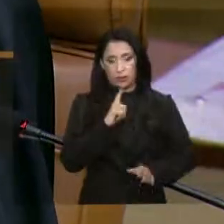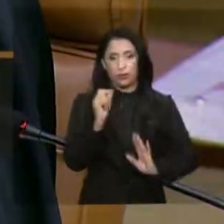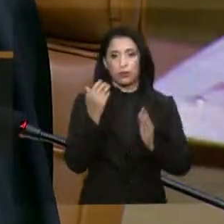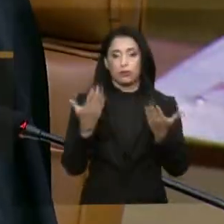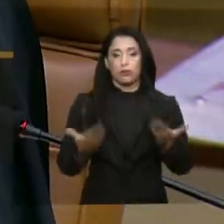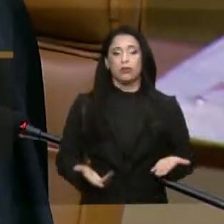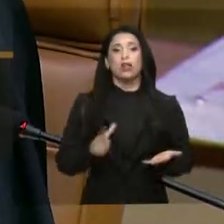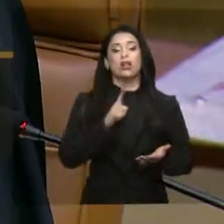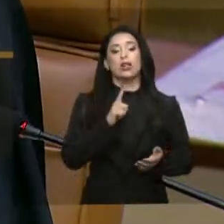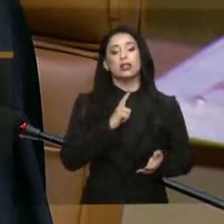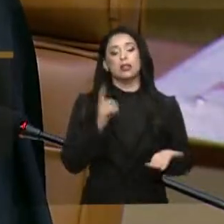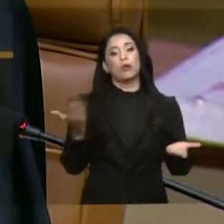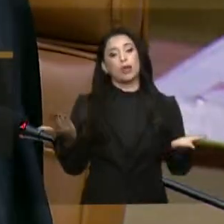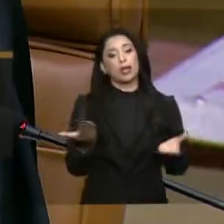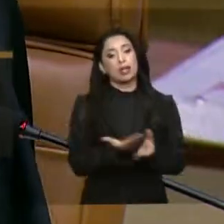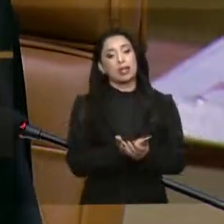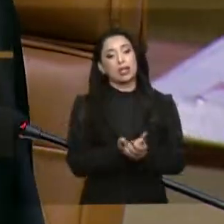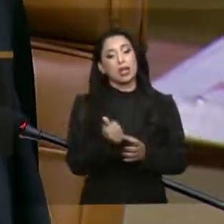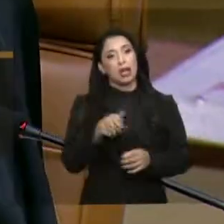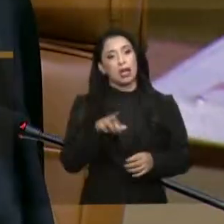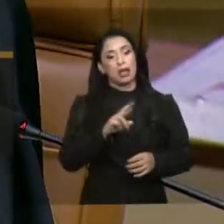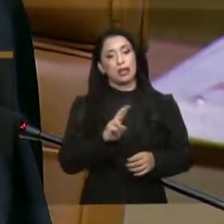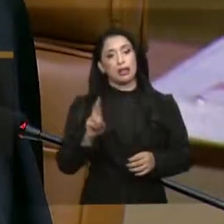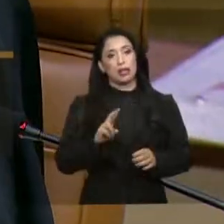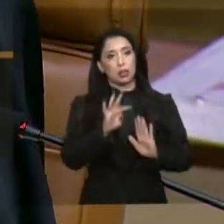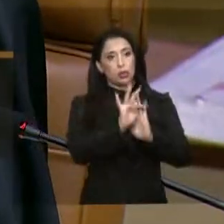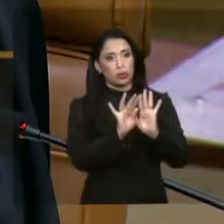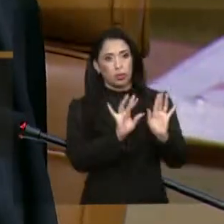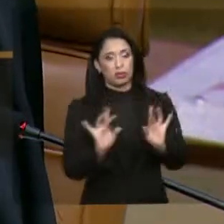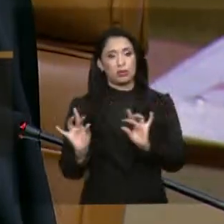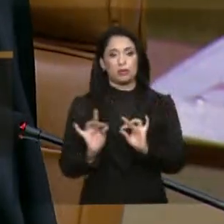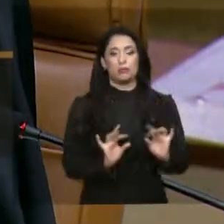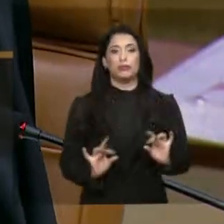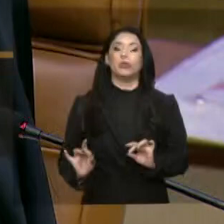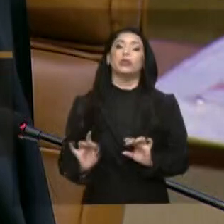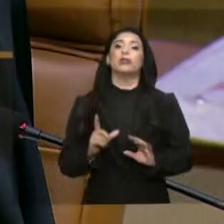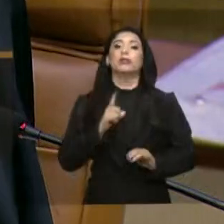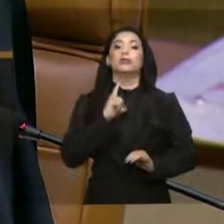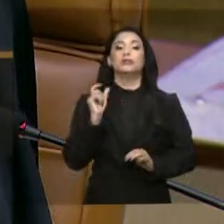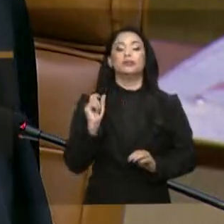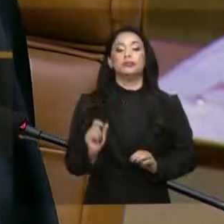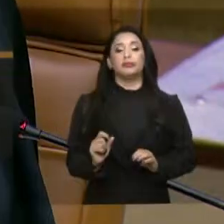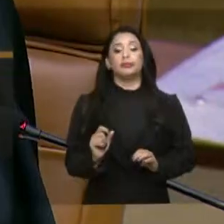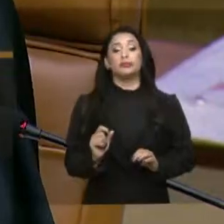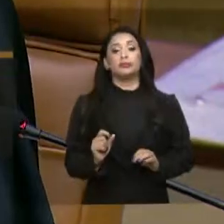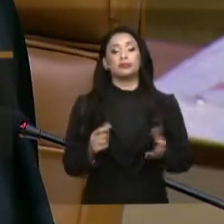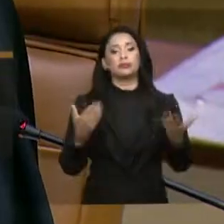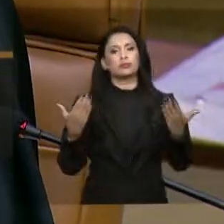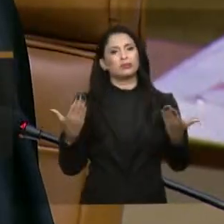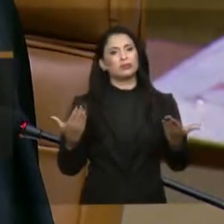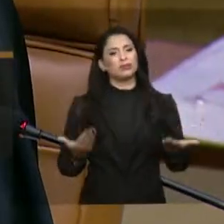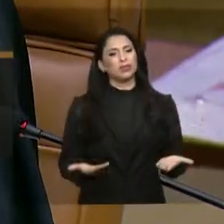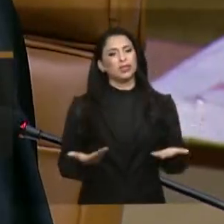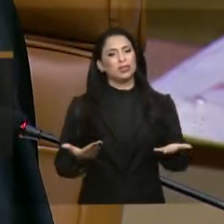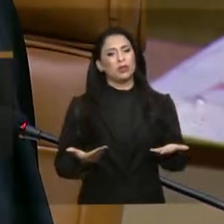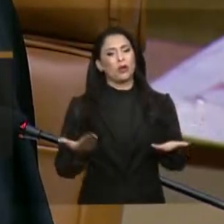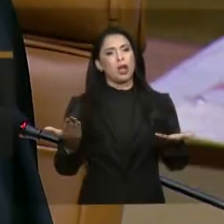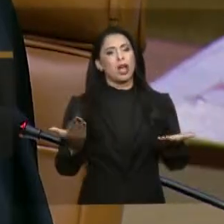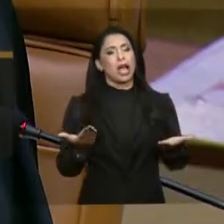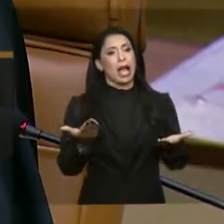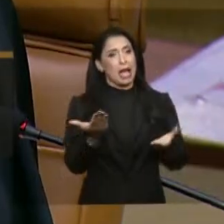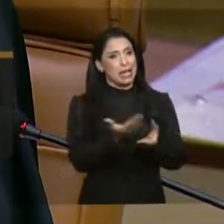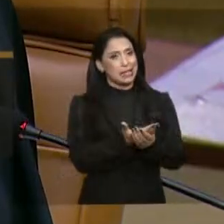a propositura da ação rescisória. E transcrevo aqui. Então, embora o autor da ação